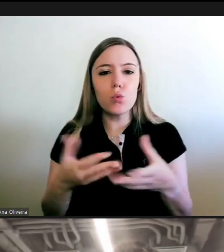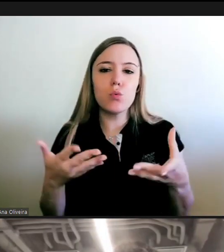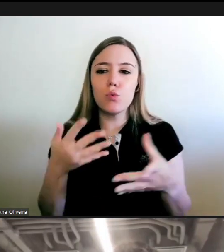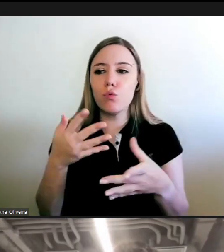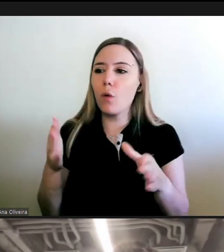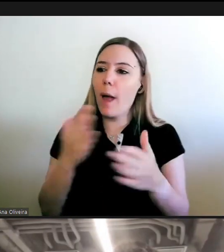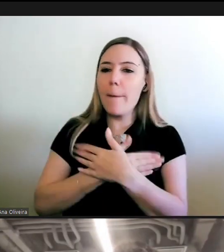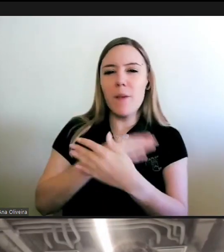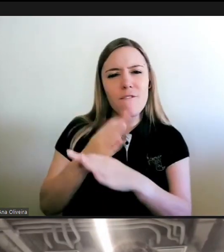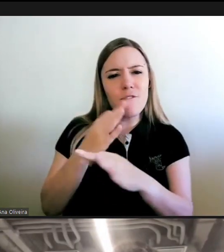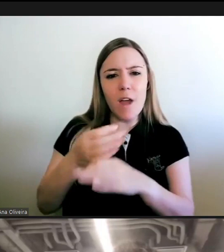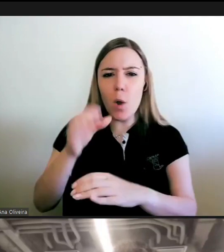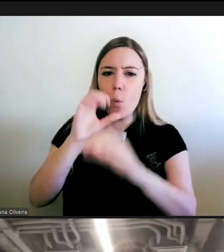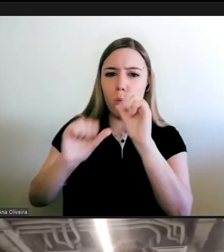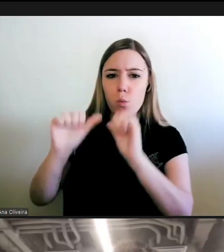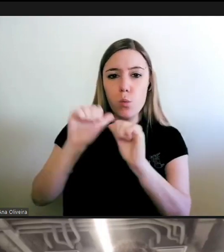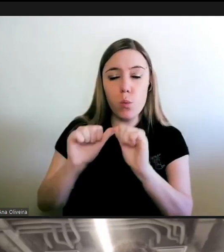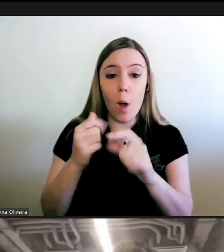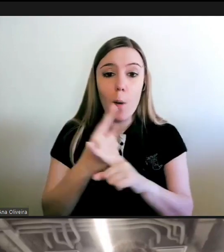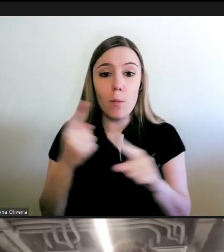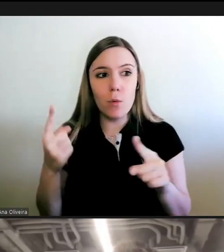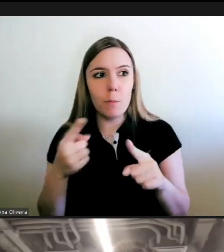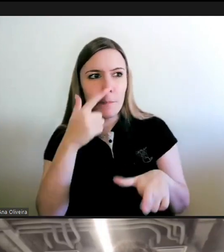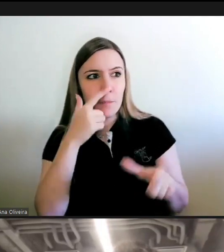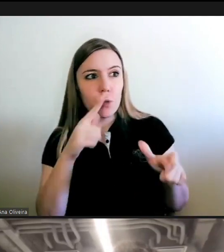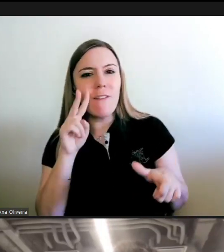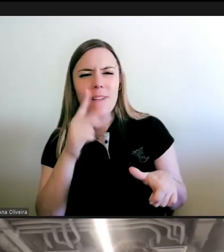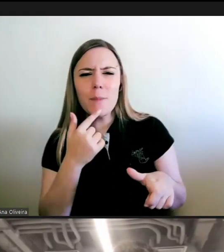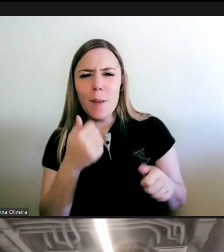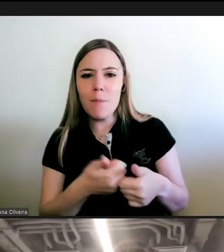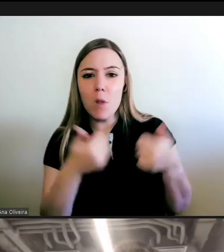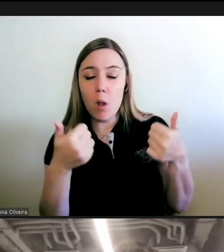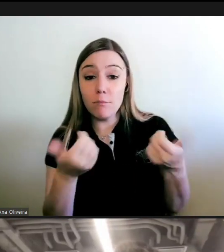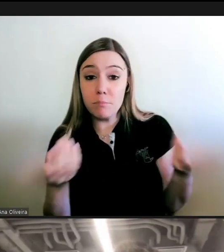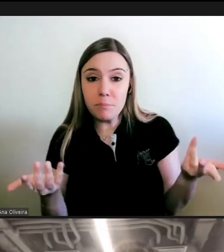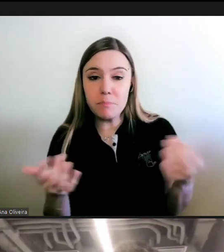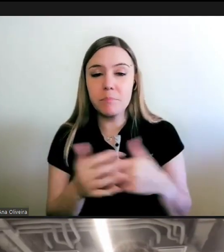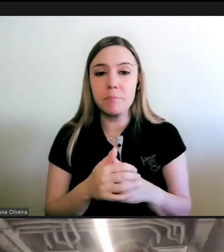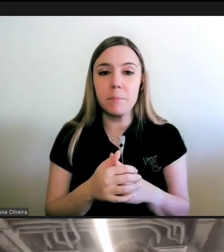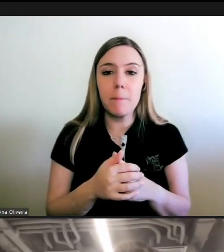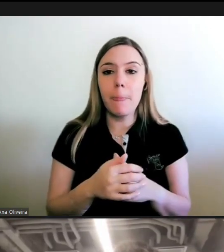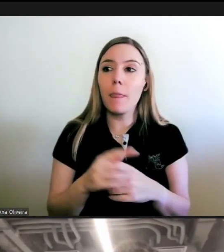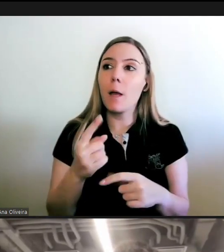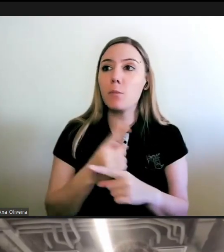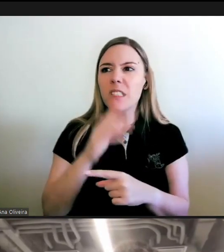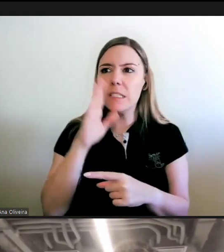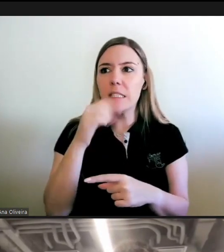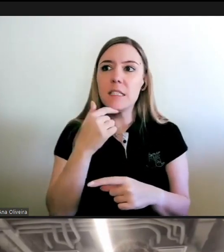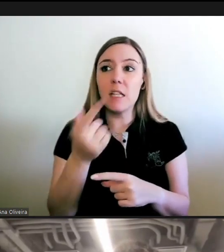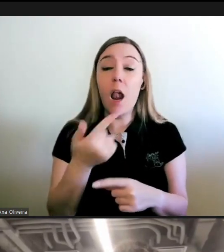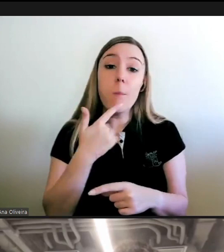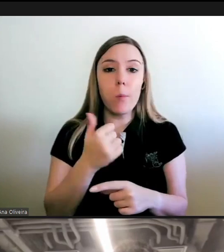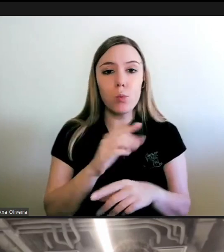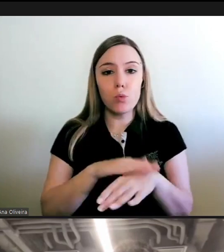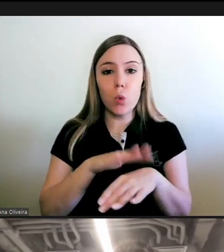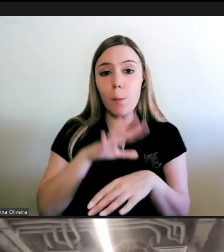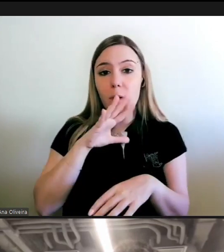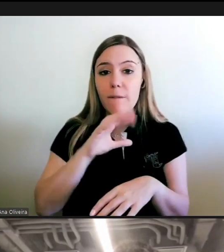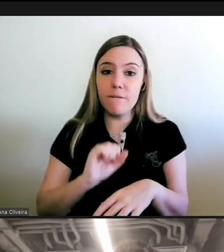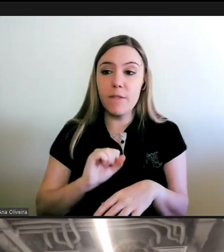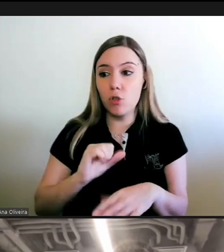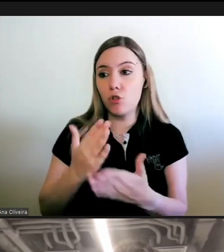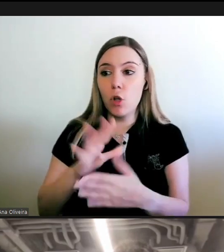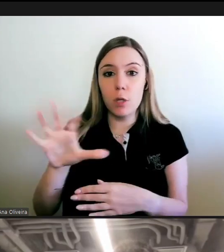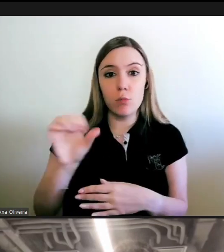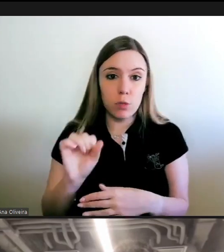acolhido junto dos seus pares esse impedimento que o impedimento de ir buscar os filhos à escola. Mas voltando ao tema da